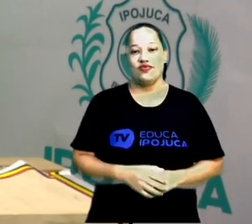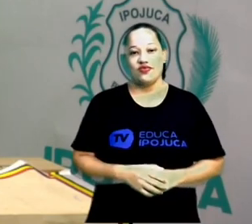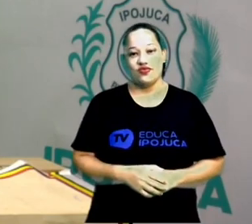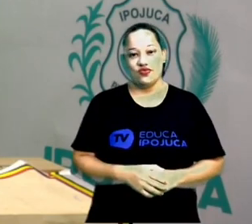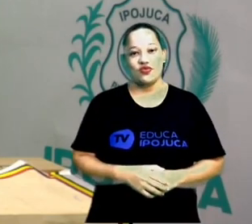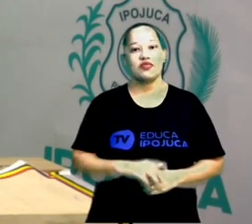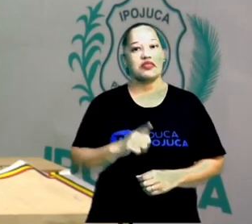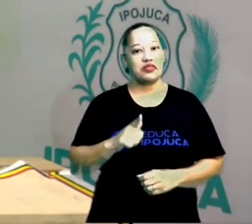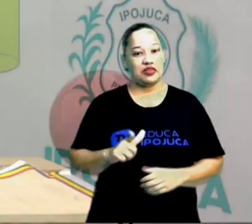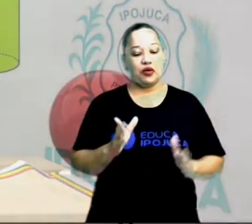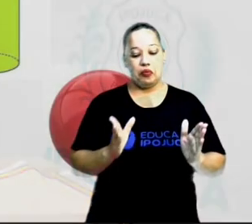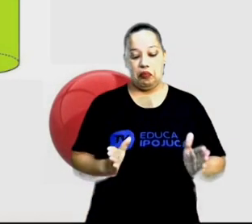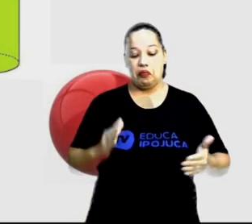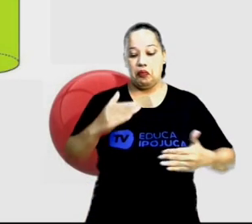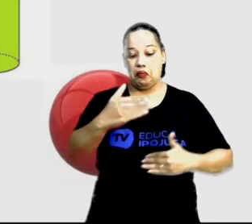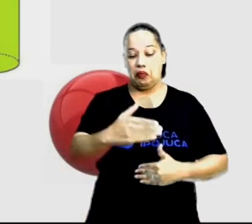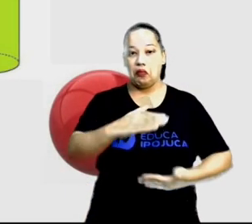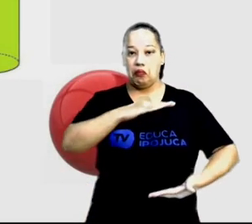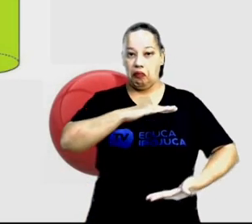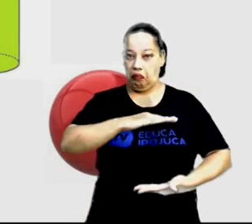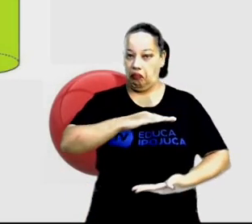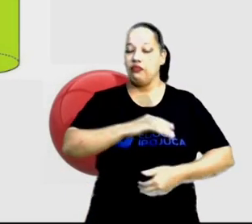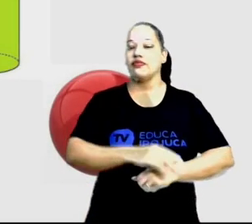e o cubo.